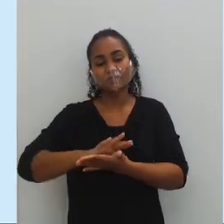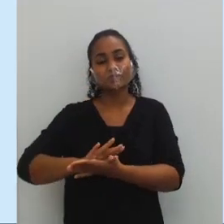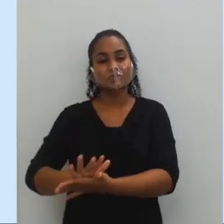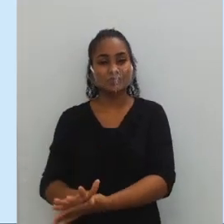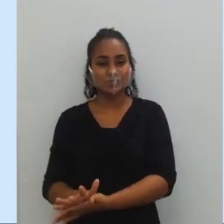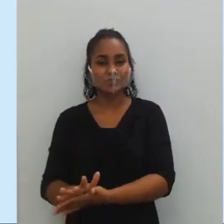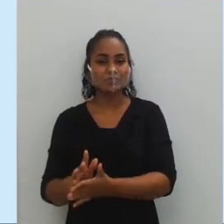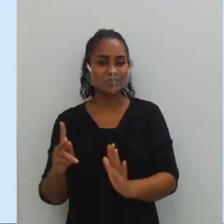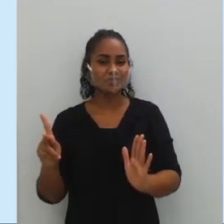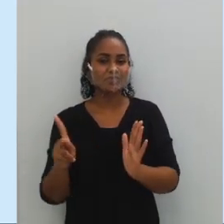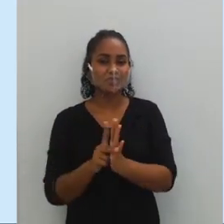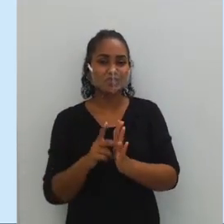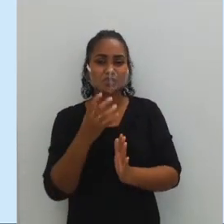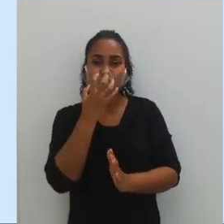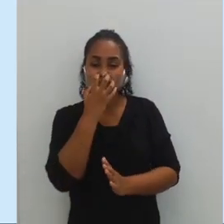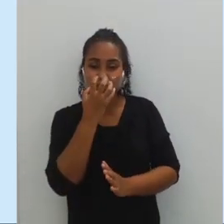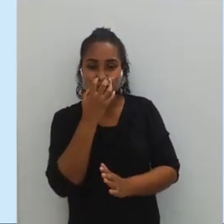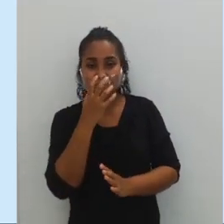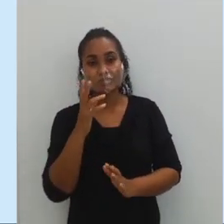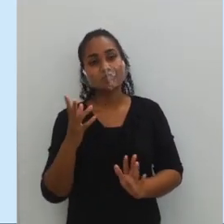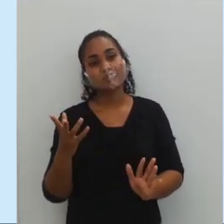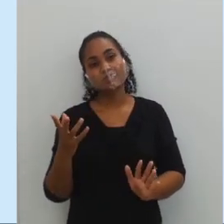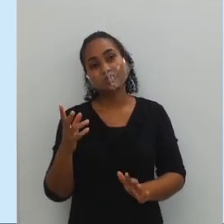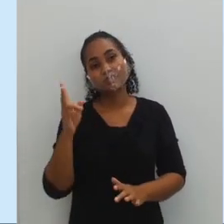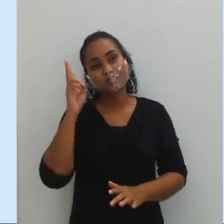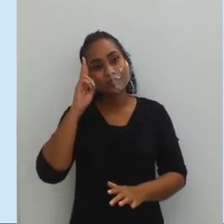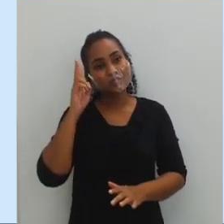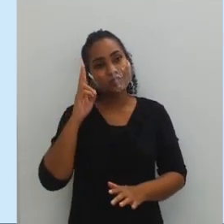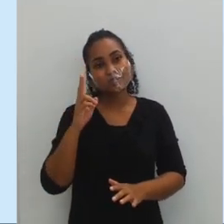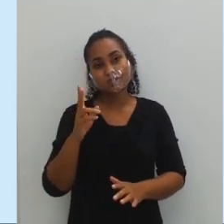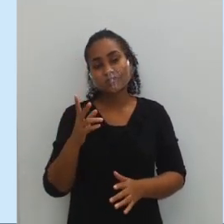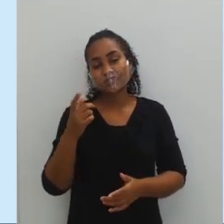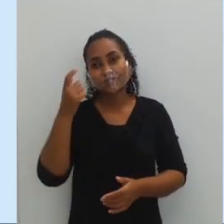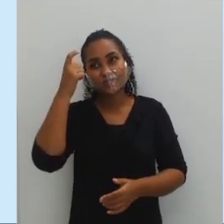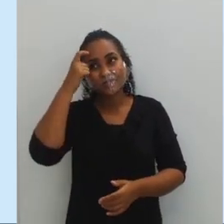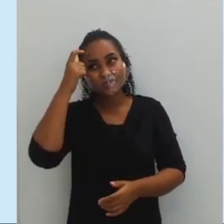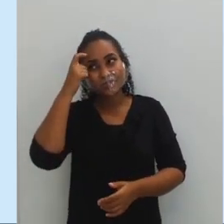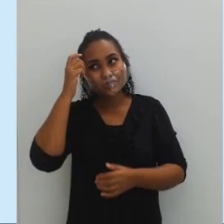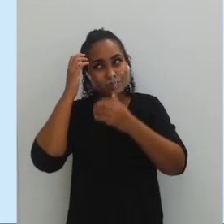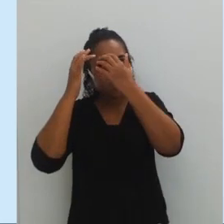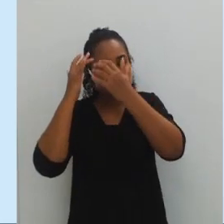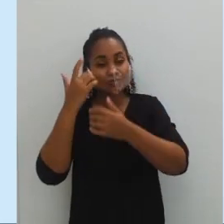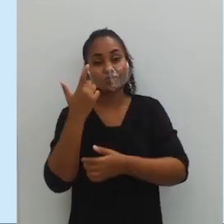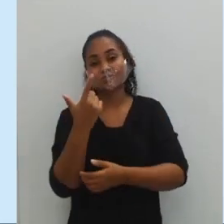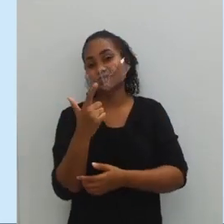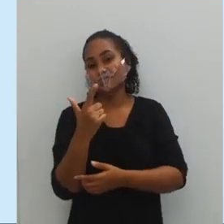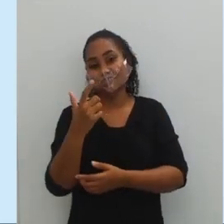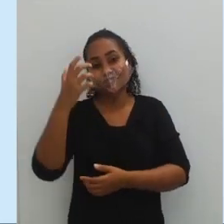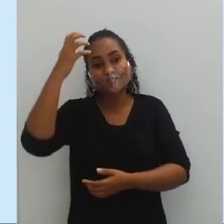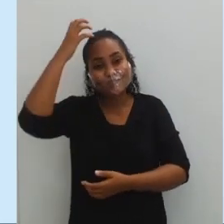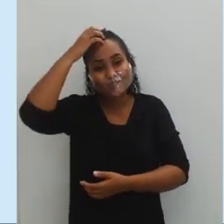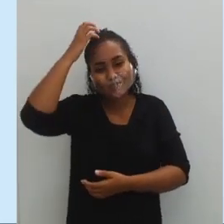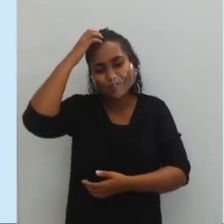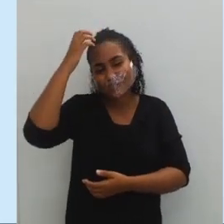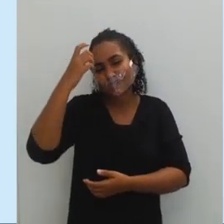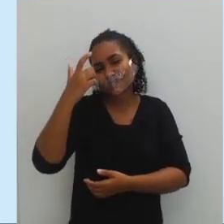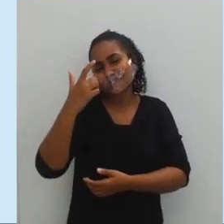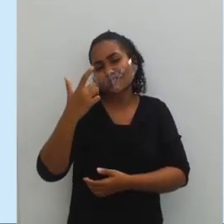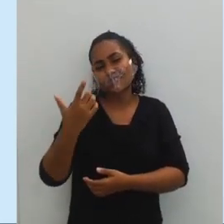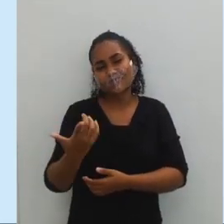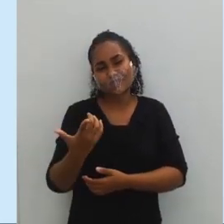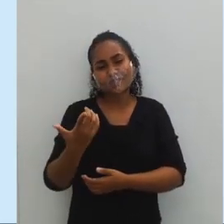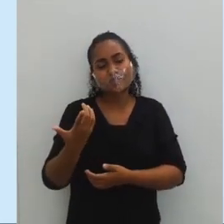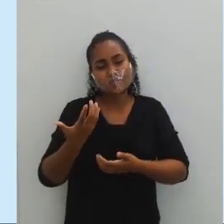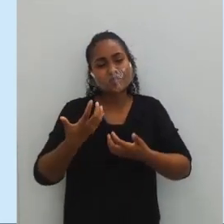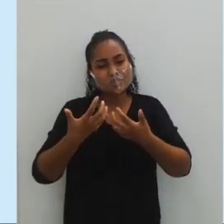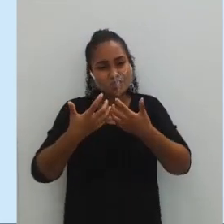questão do preconceito com os próprios cachorros. Lembrando que o cachorro é o ser irracional. E aí ele não tem culpa. Óbvio que